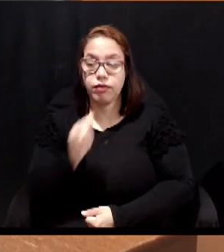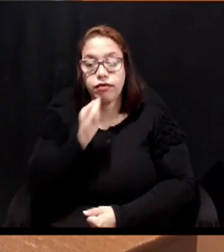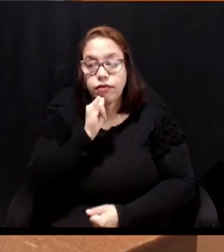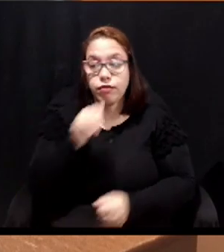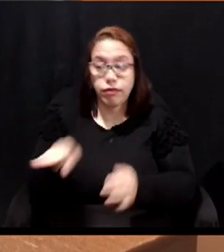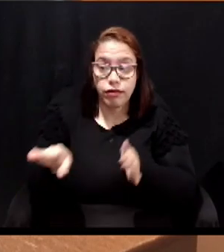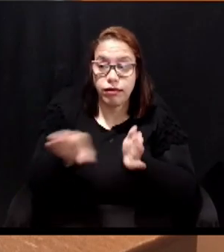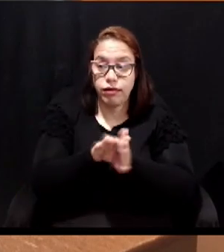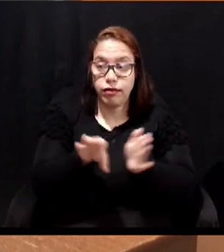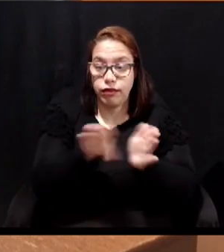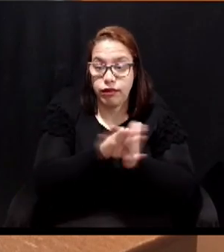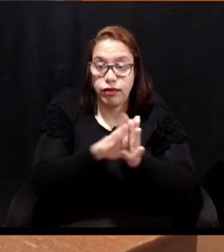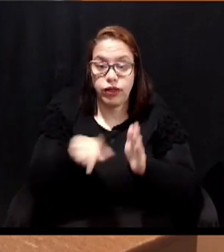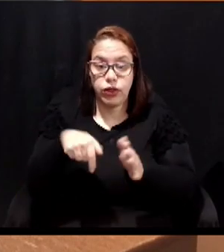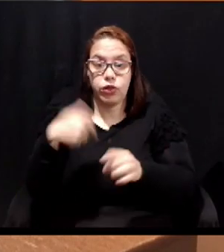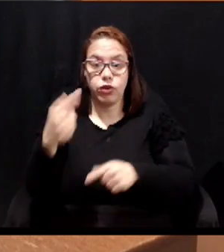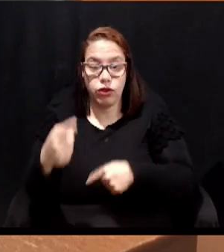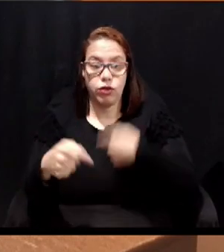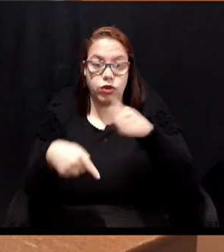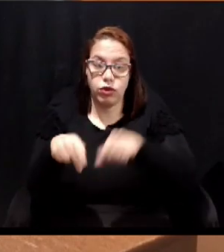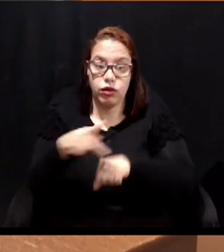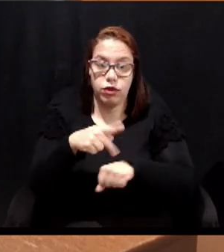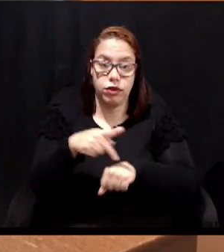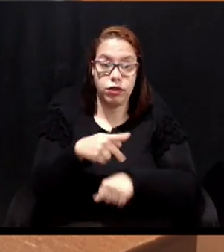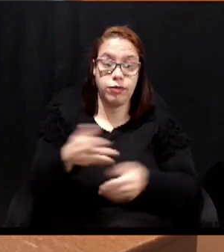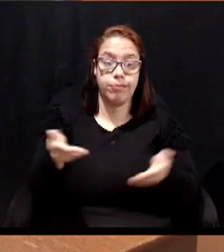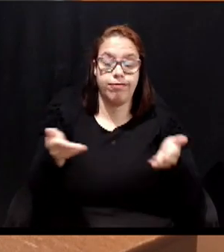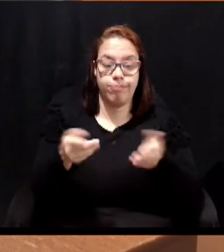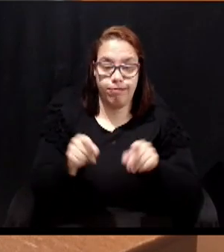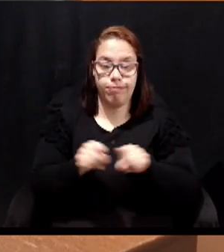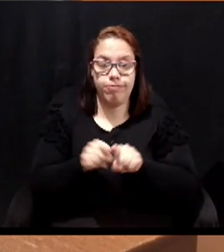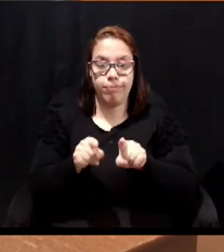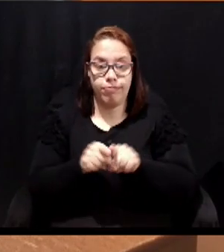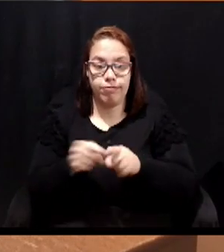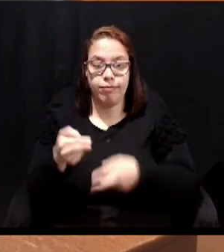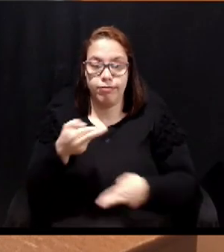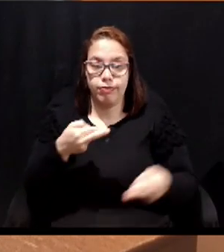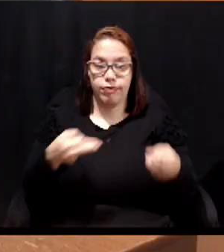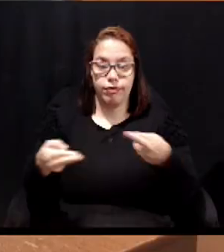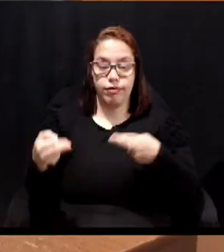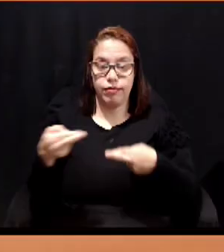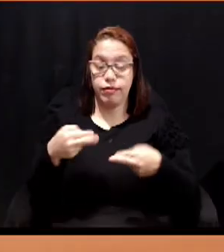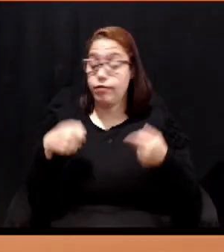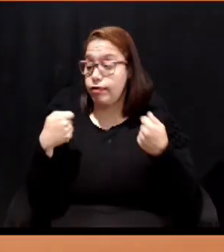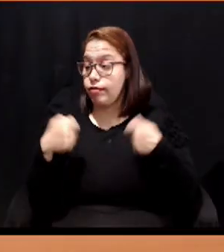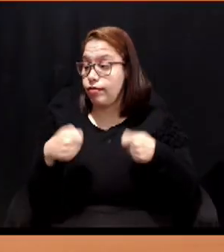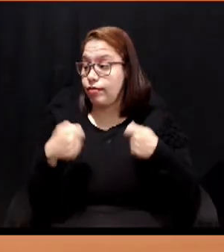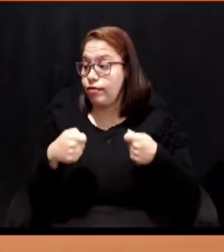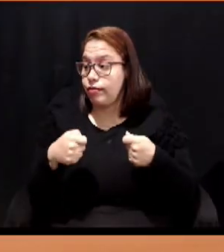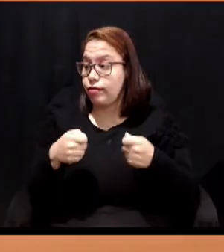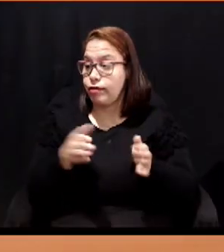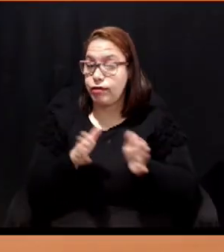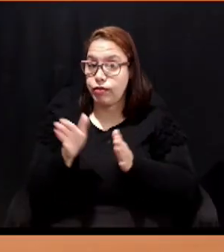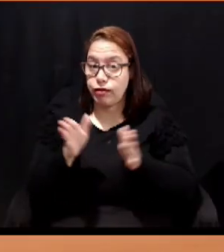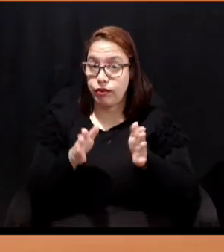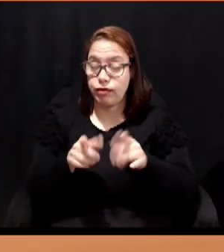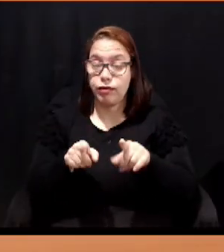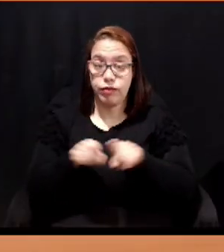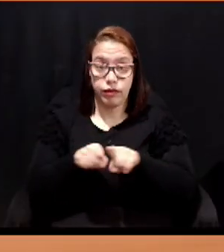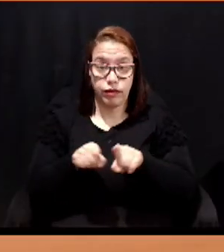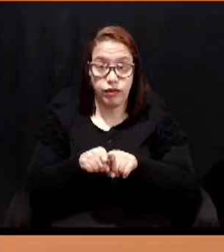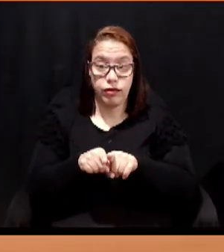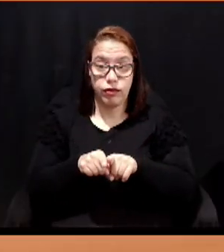de outros países, né, e que hoje também estão fazendo relação e muitas vezes precisam acessar também